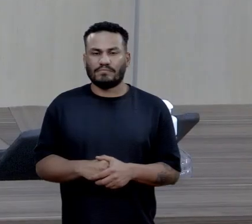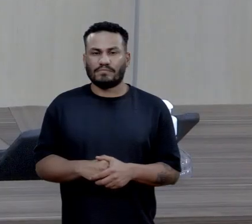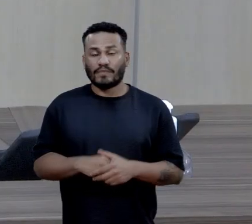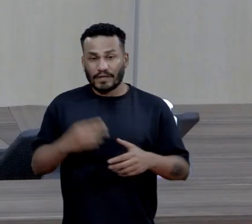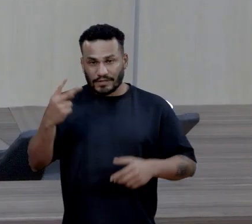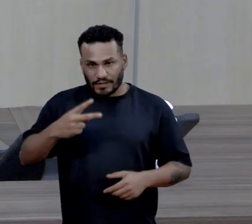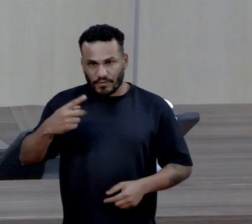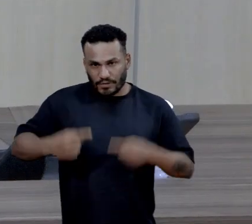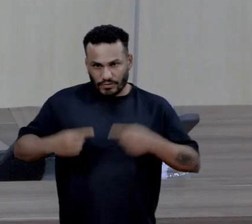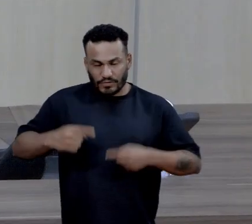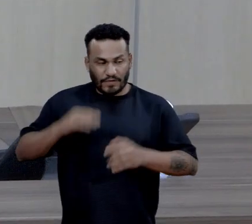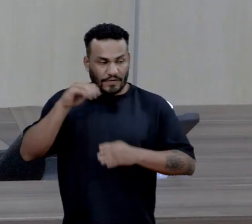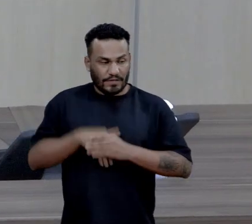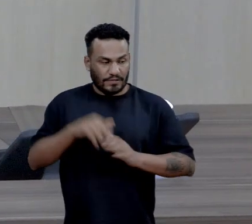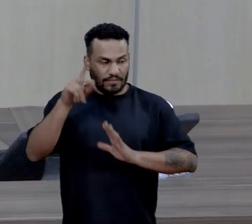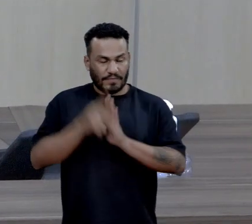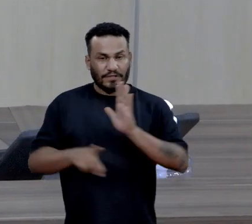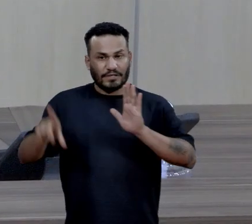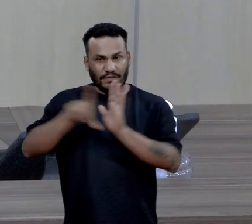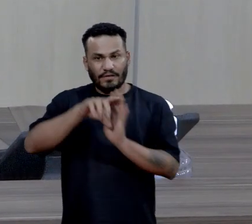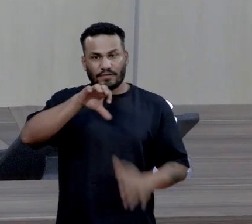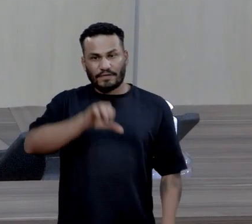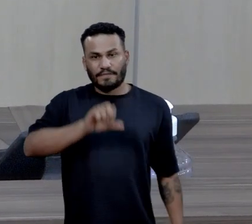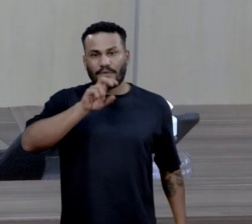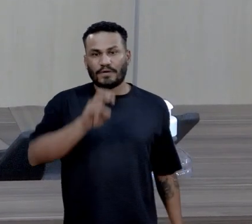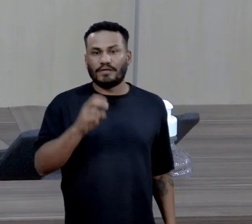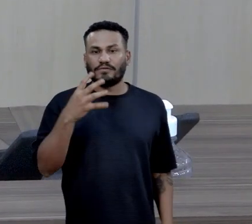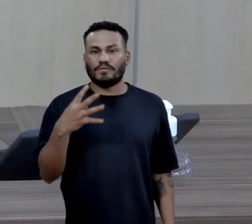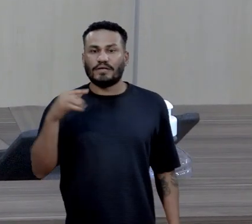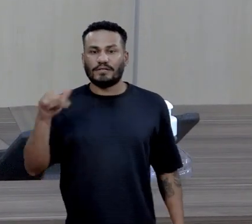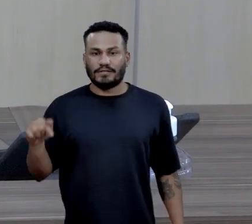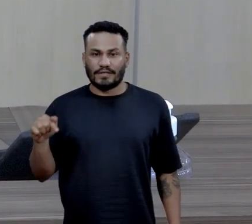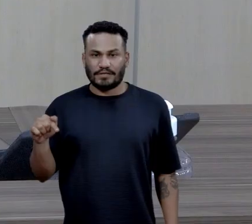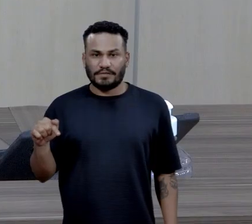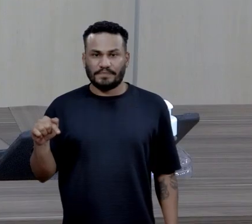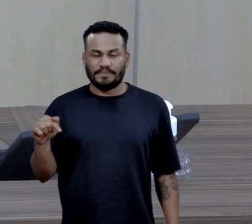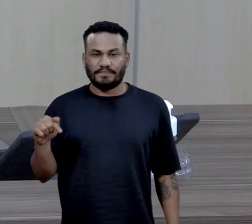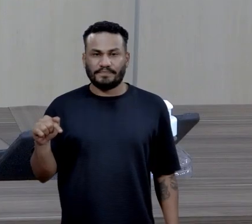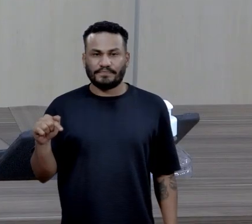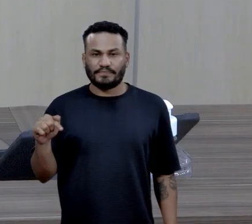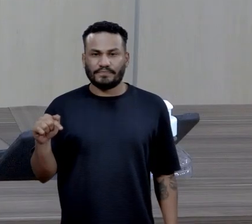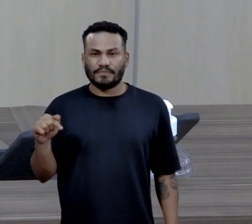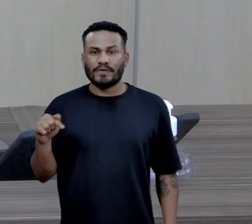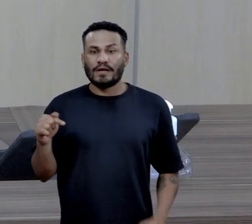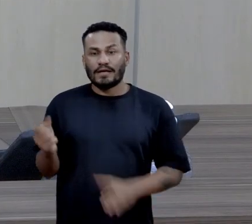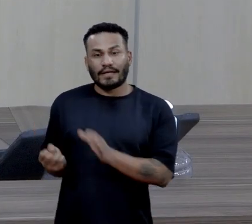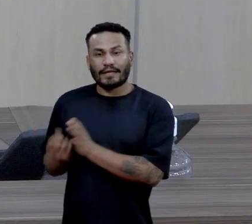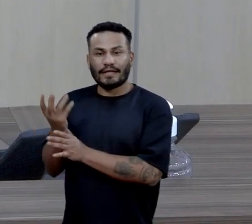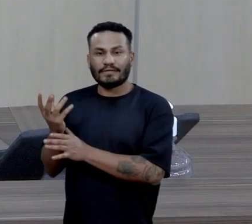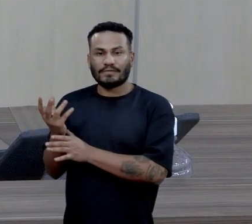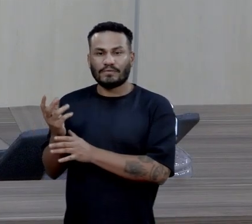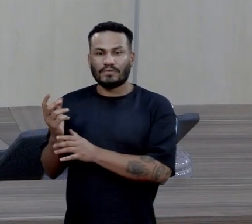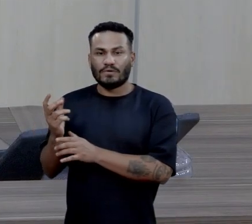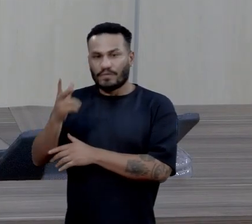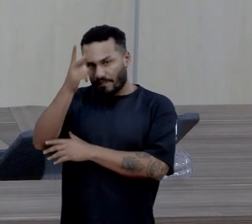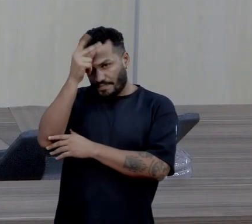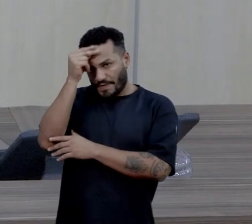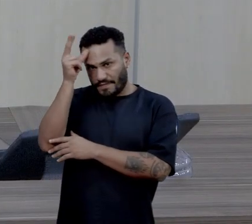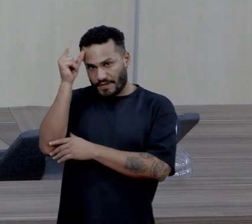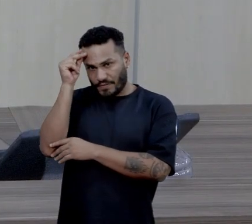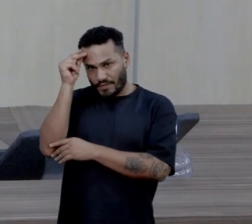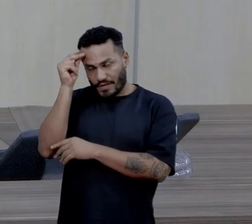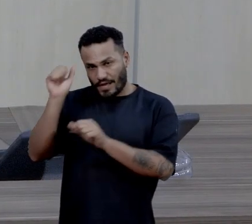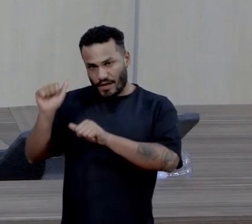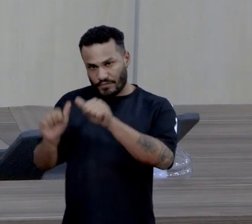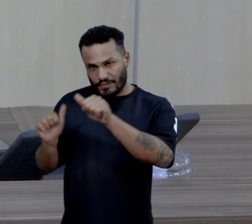Em segunda discussão e votação, projeto de lei 9.547, de autoria do Executivo,